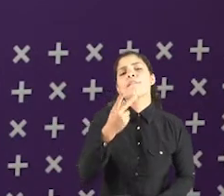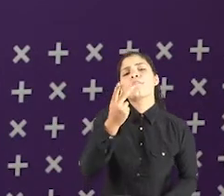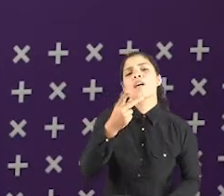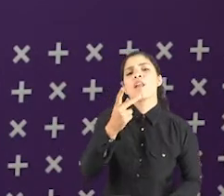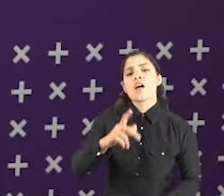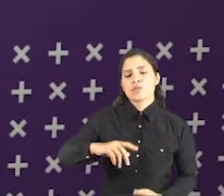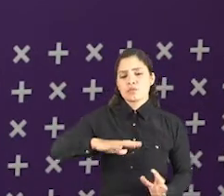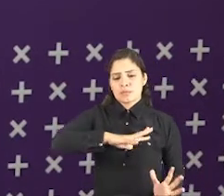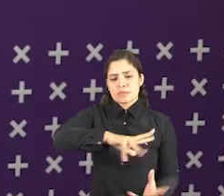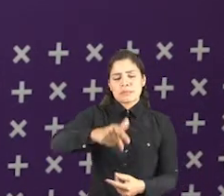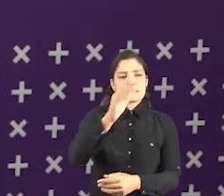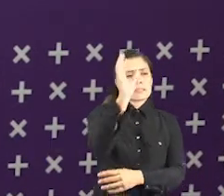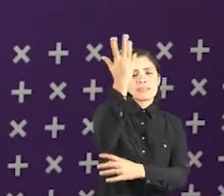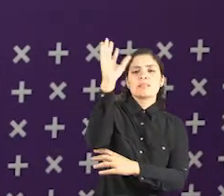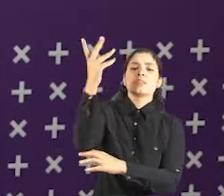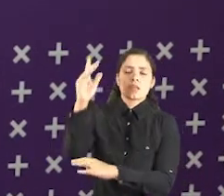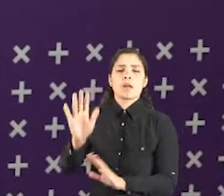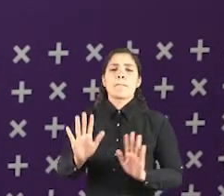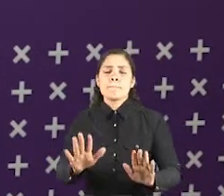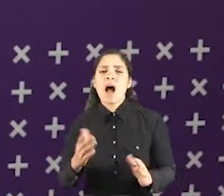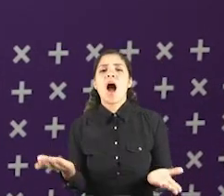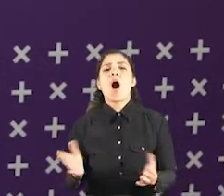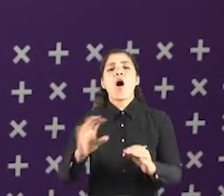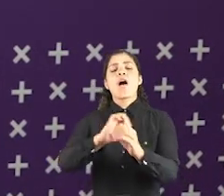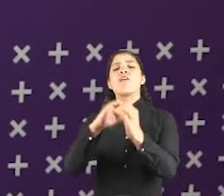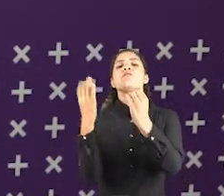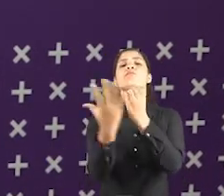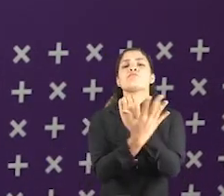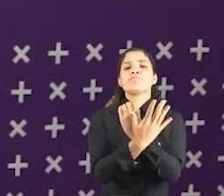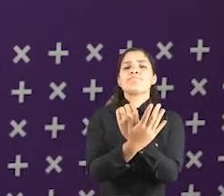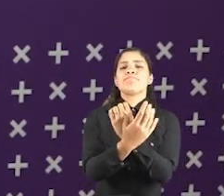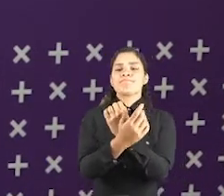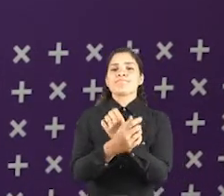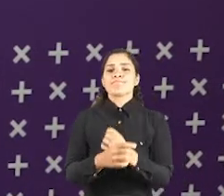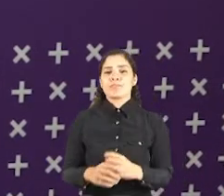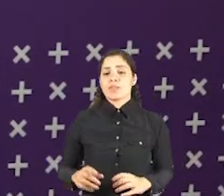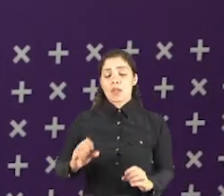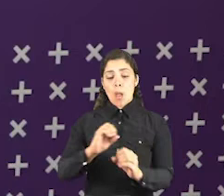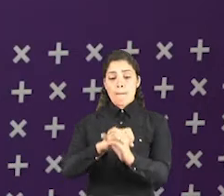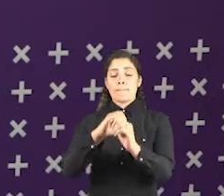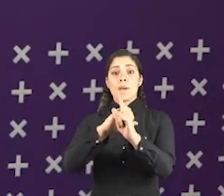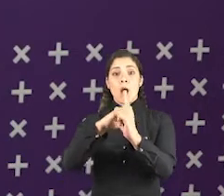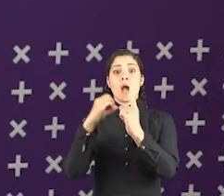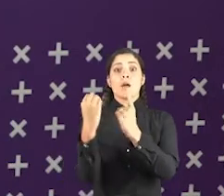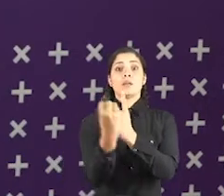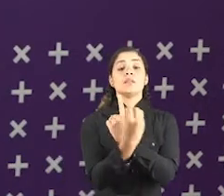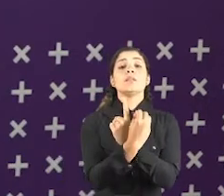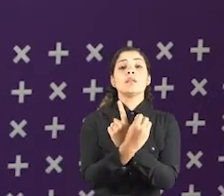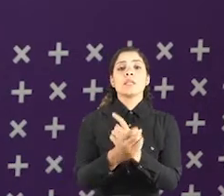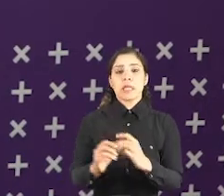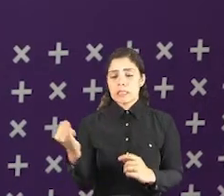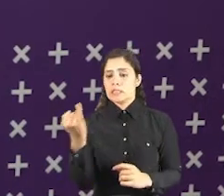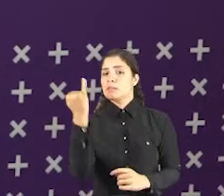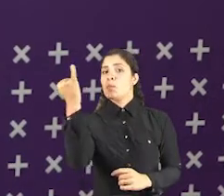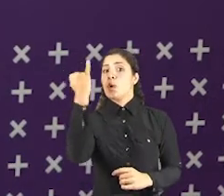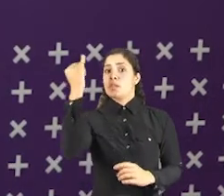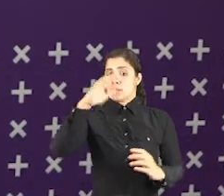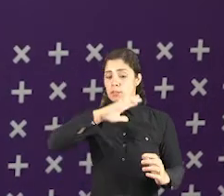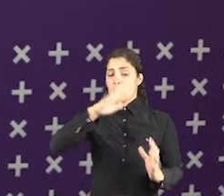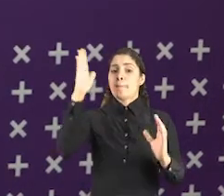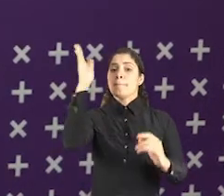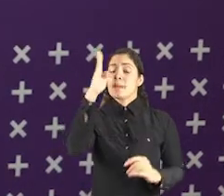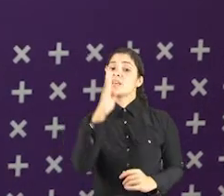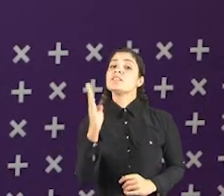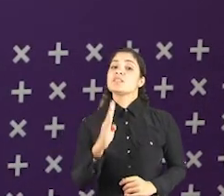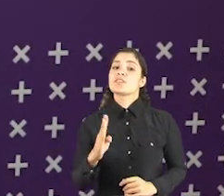ganhou uma importância muito grande sobretudo no Brasil porque escancarou a questão da desigualdade social uma empresa